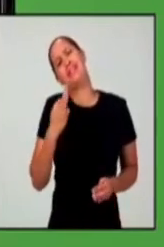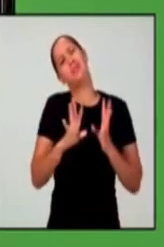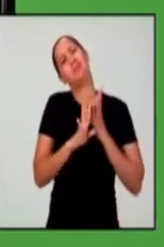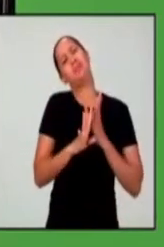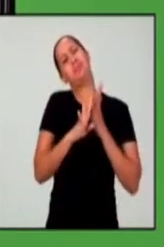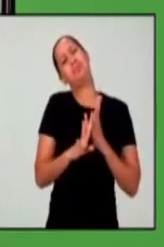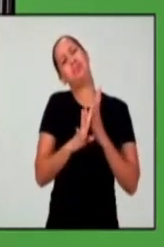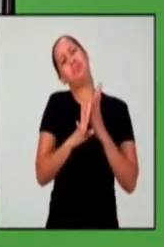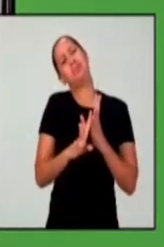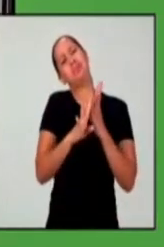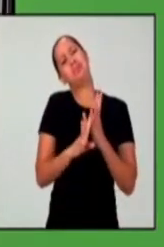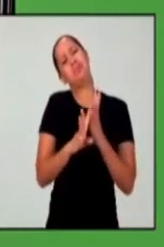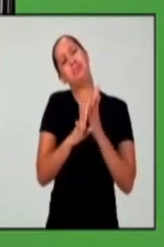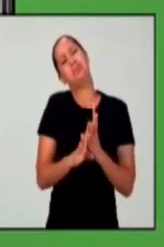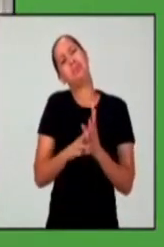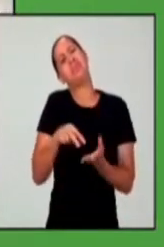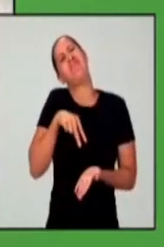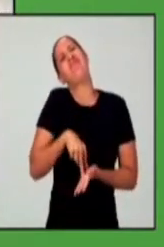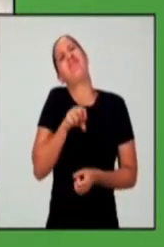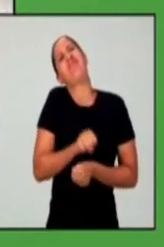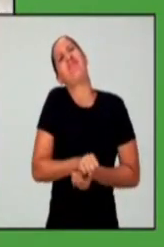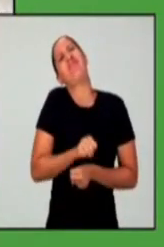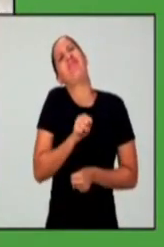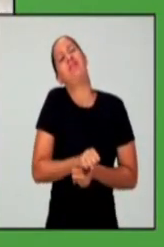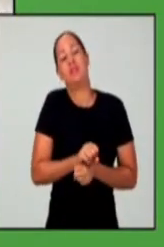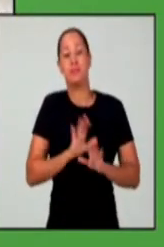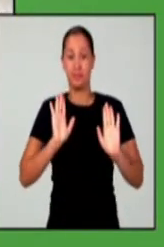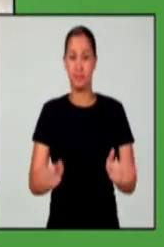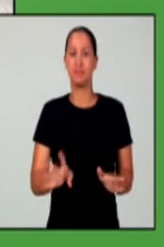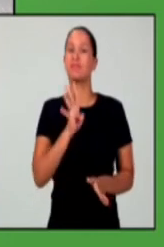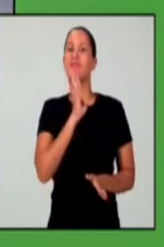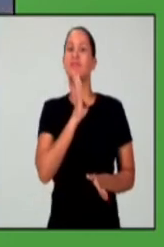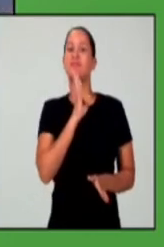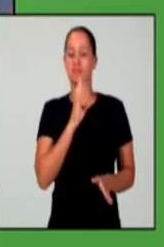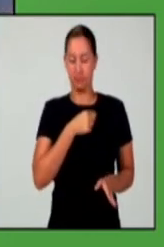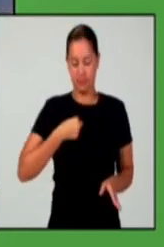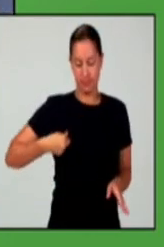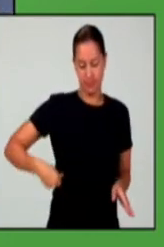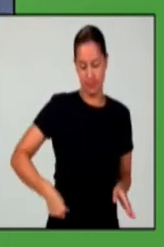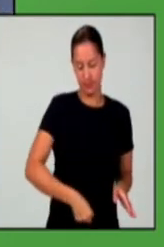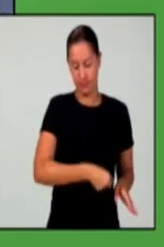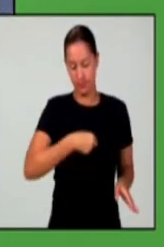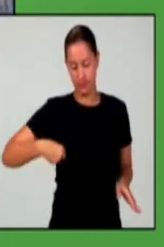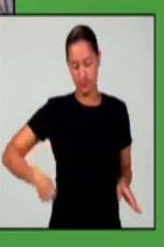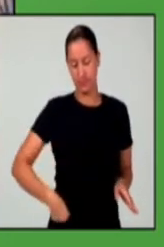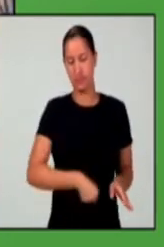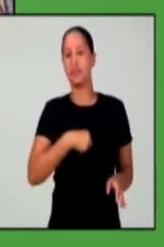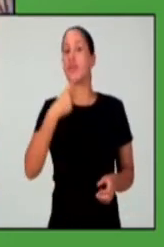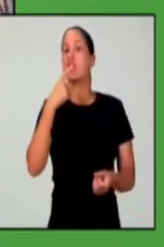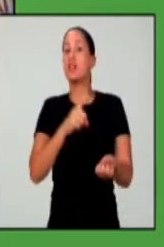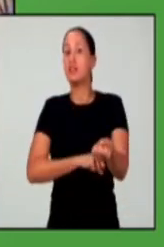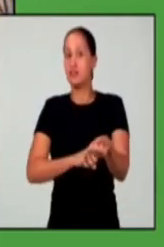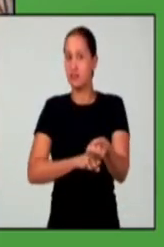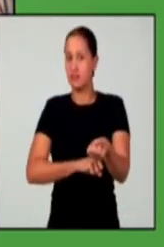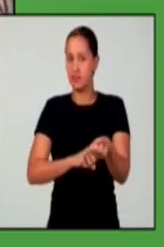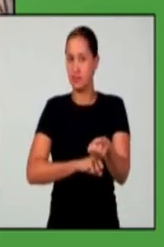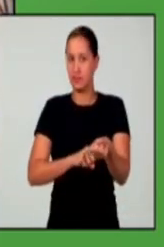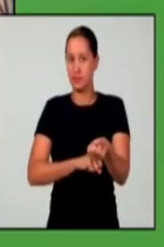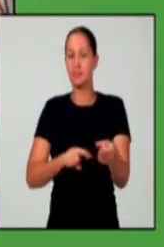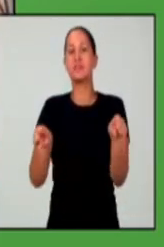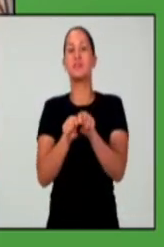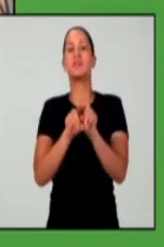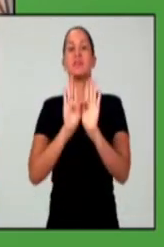quando fica muito tempo parado na mesma posição. Você vai conhecer o sistema circulatório, atualmente conhecido como sistema